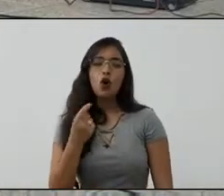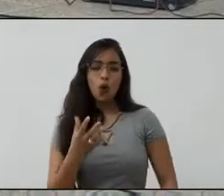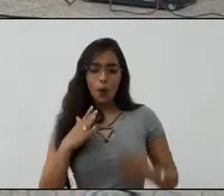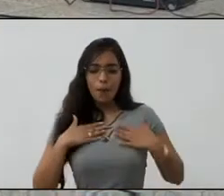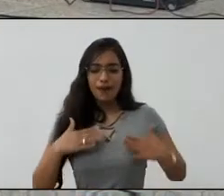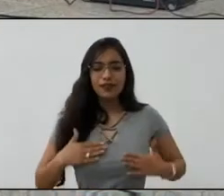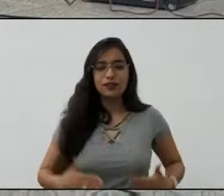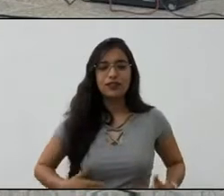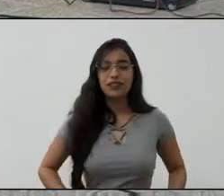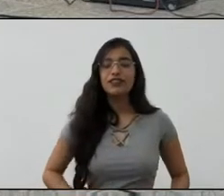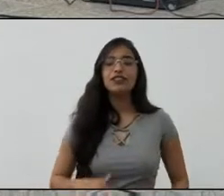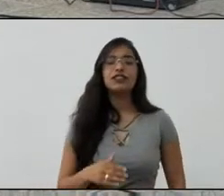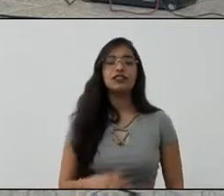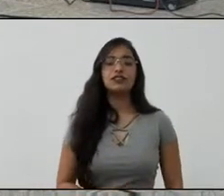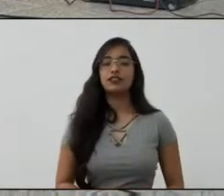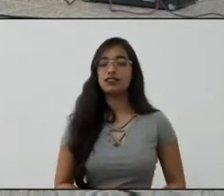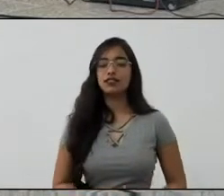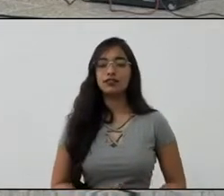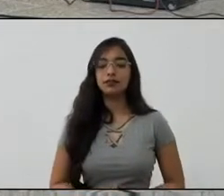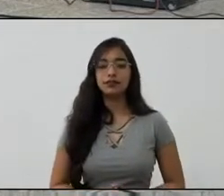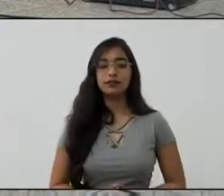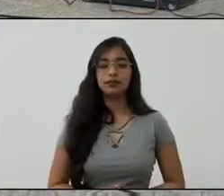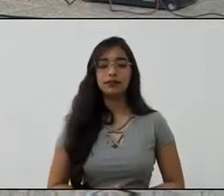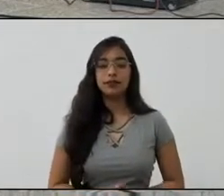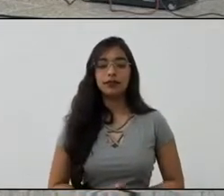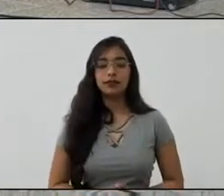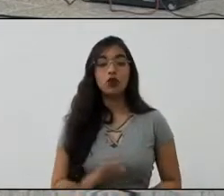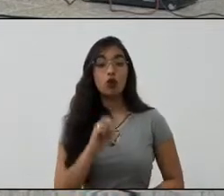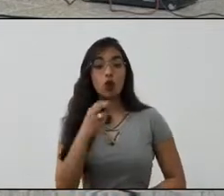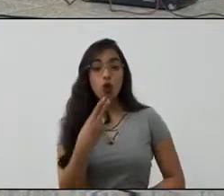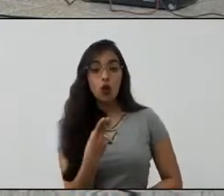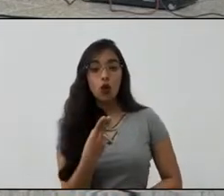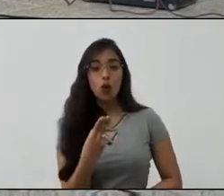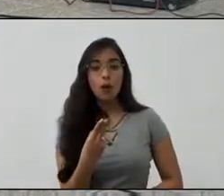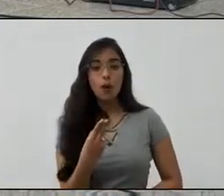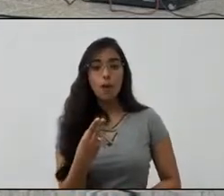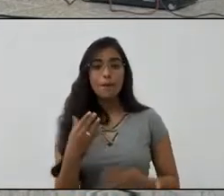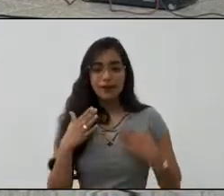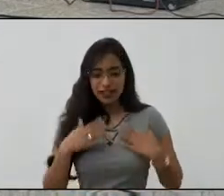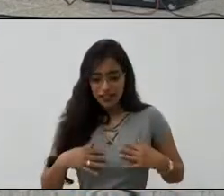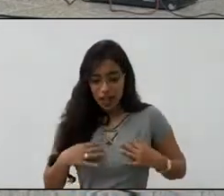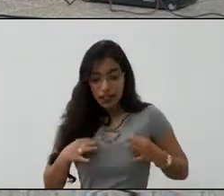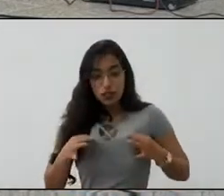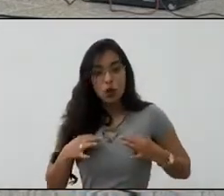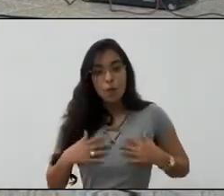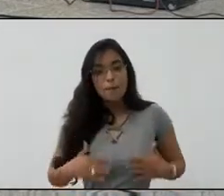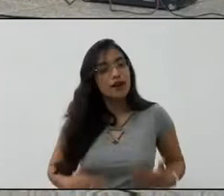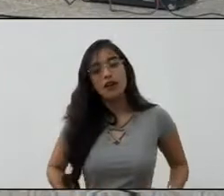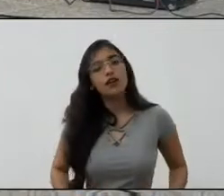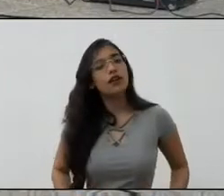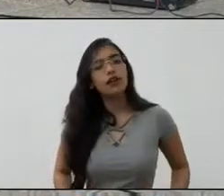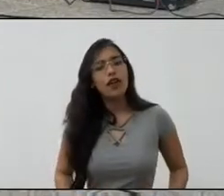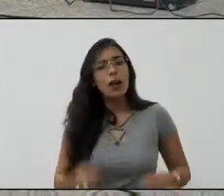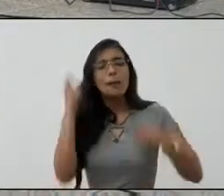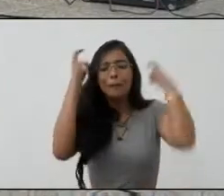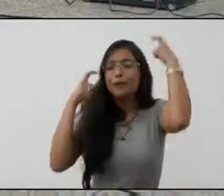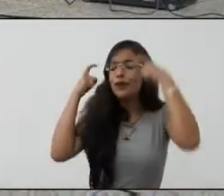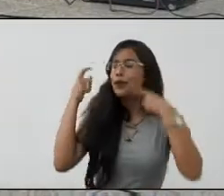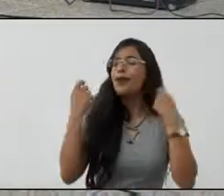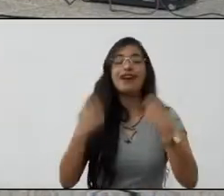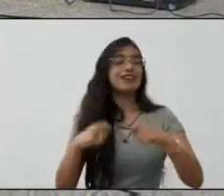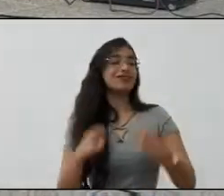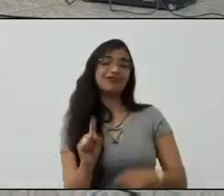beber, nem quanto ao vosso corpo, que pelo que haveis de vestir. Não é a vida